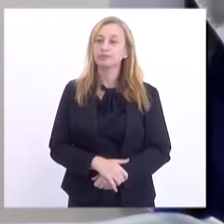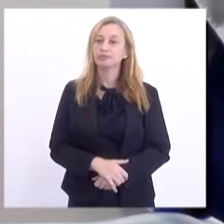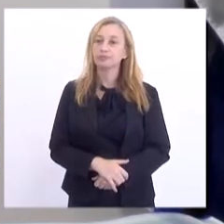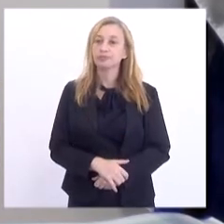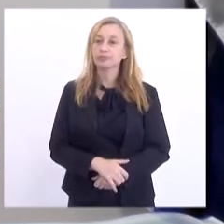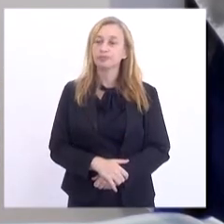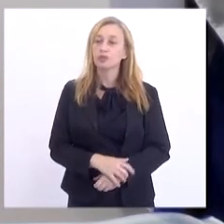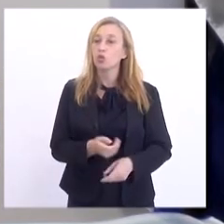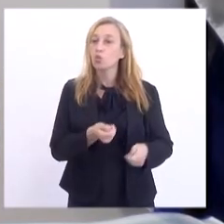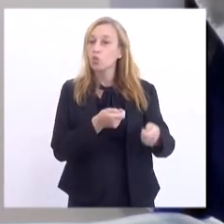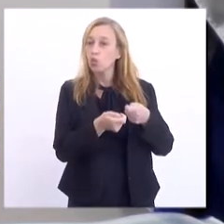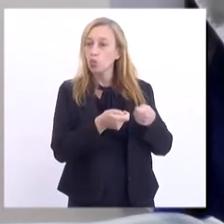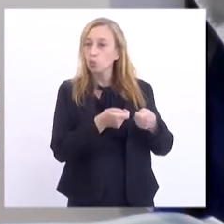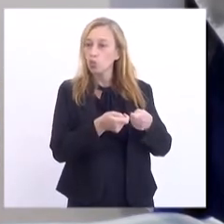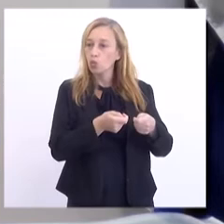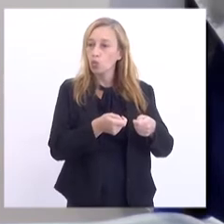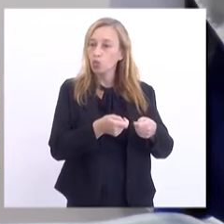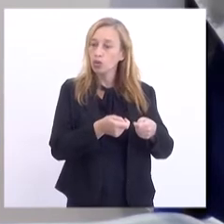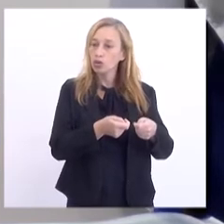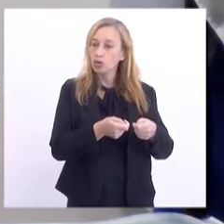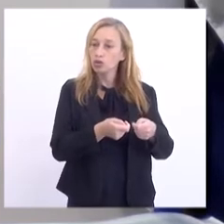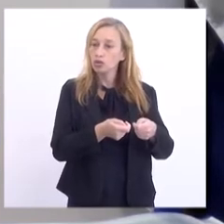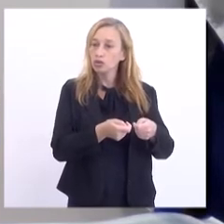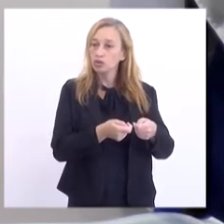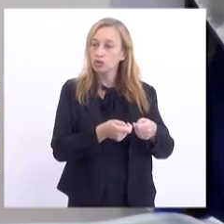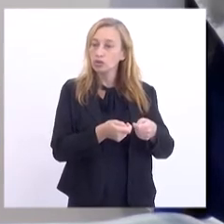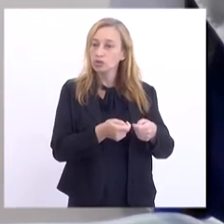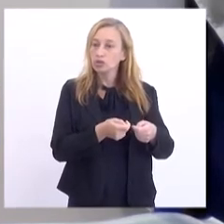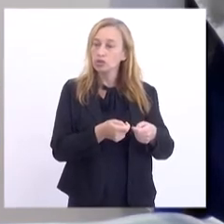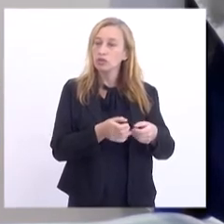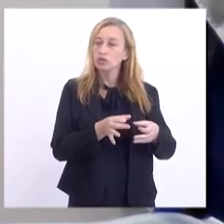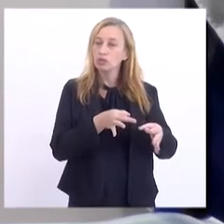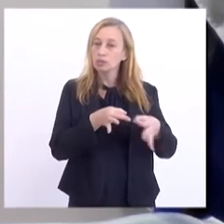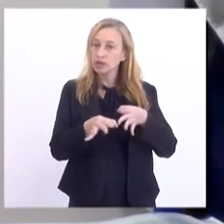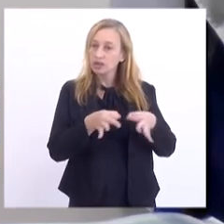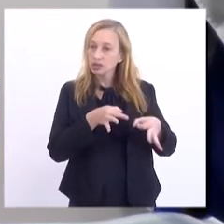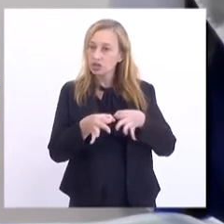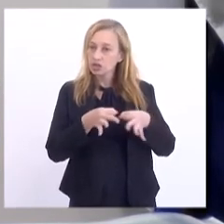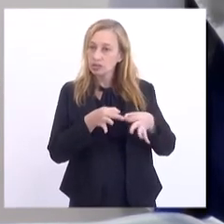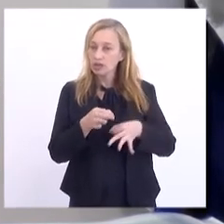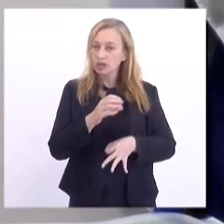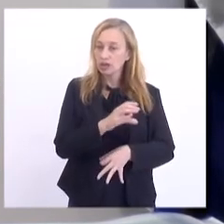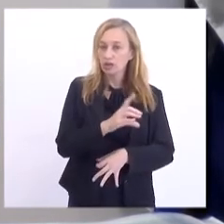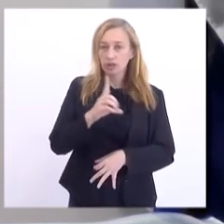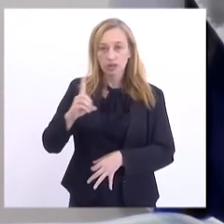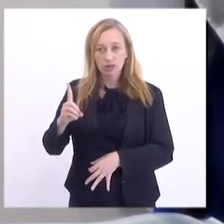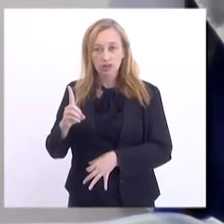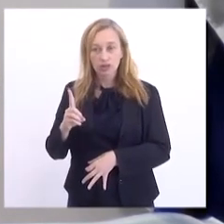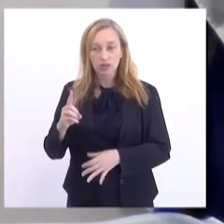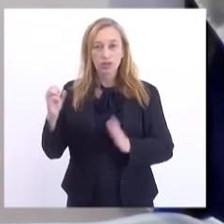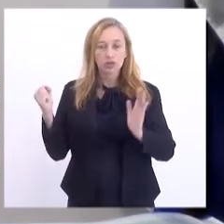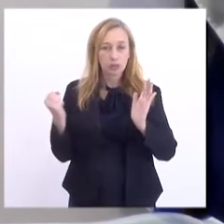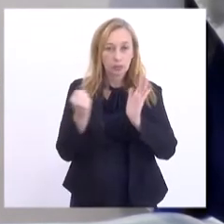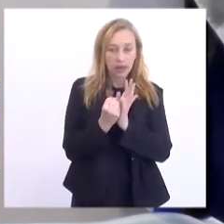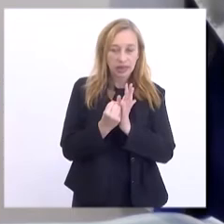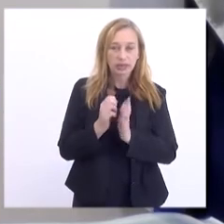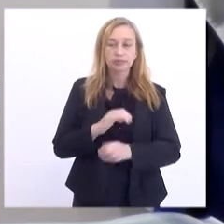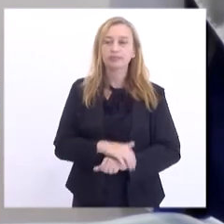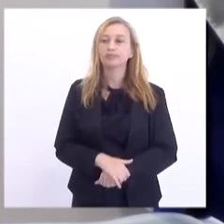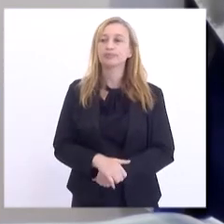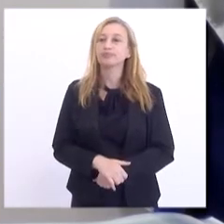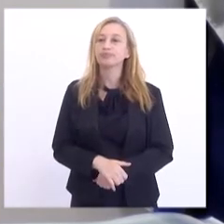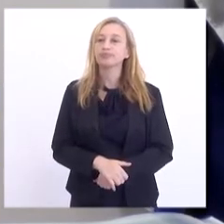e no controle na coordenação no planejamento do PAC